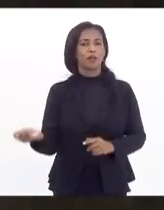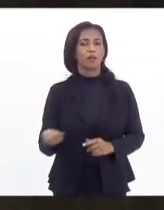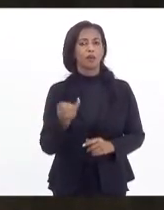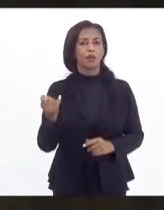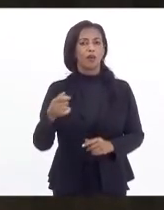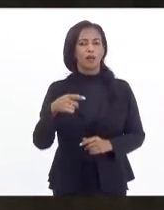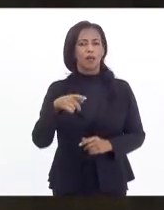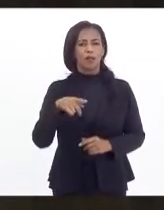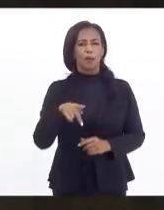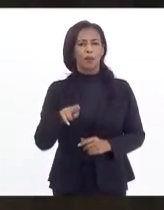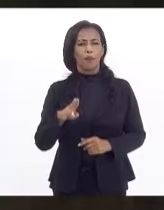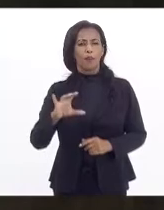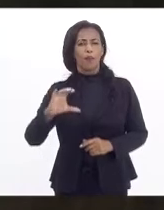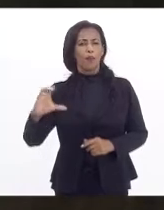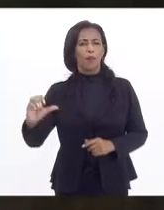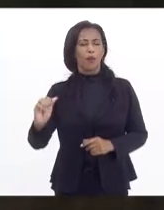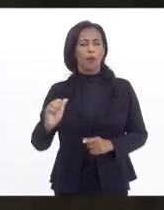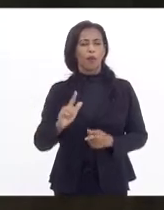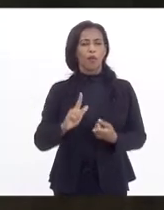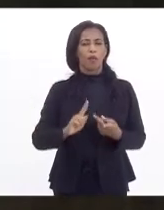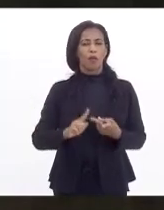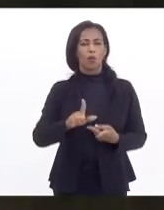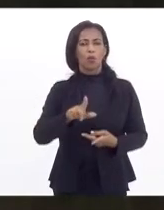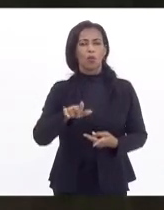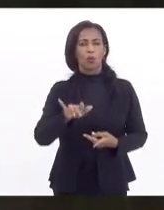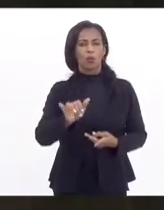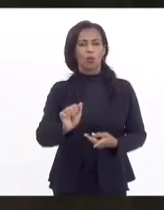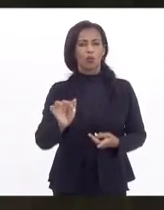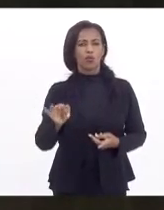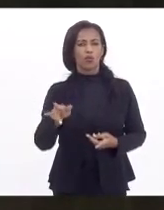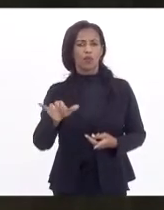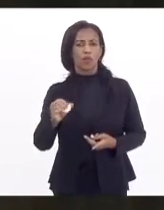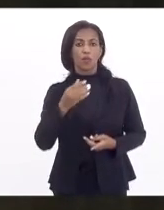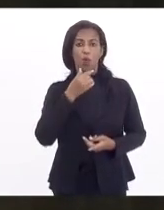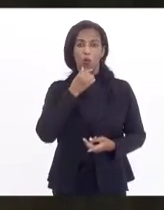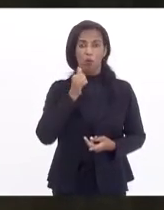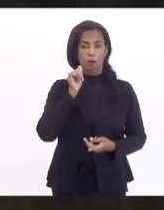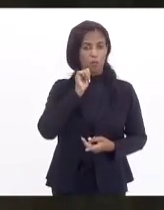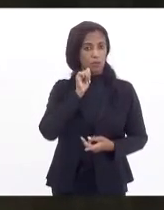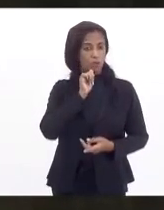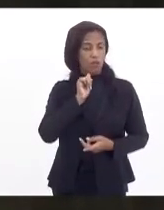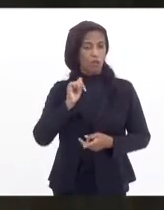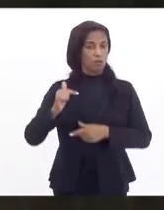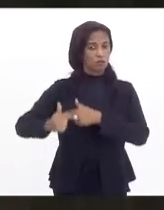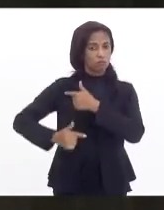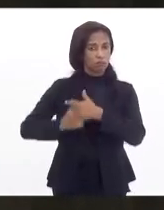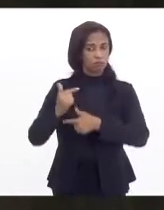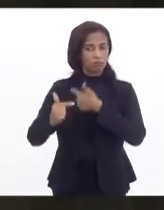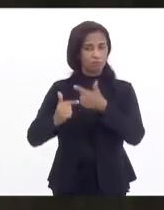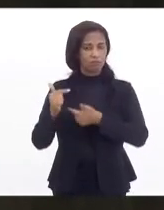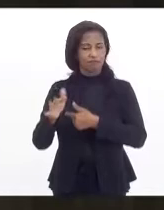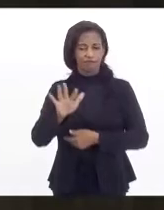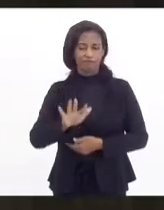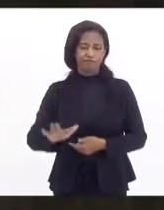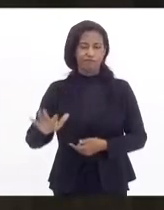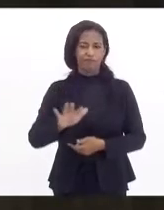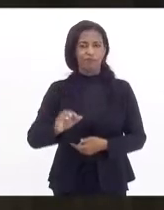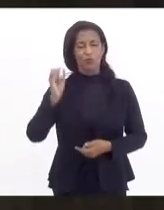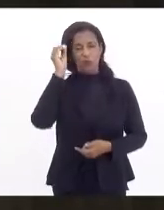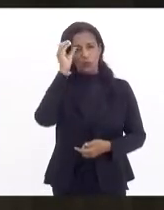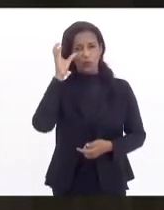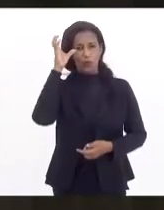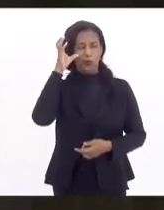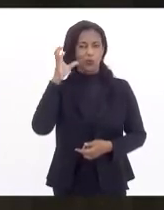Tuca, né, e do Luiz Fernando Lobo, entre os artistas, homens e mulheres, que constroem esse ambiente de cultura,